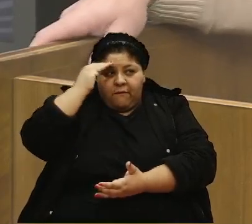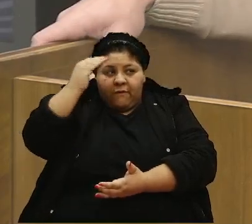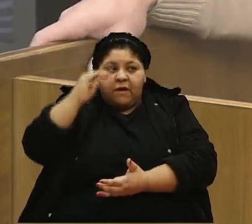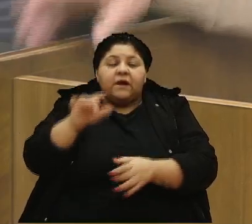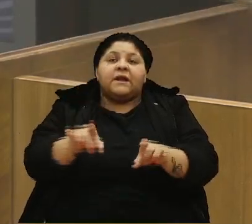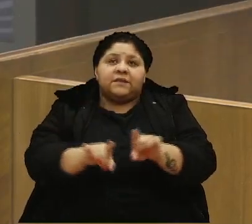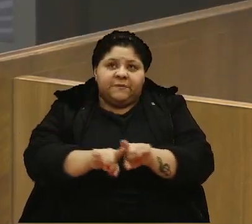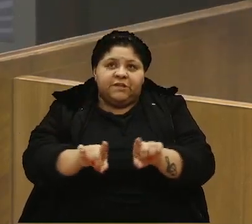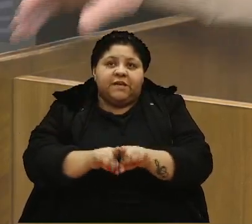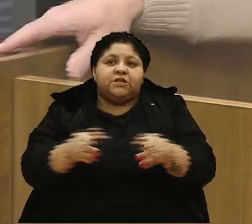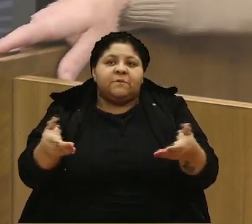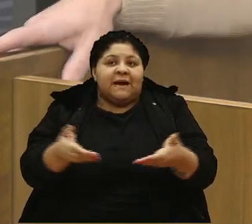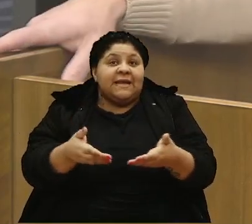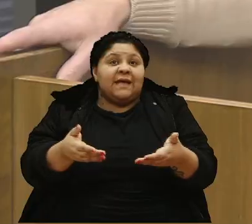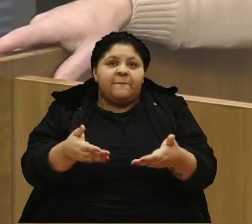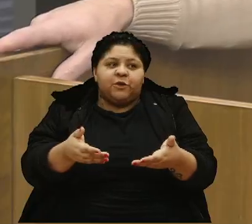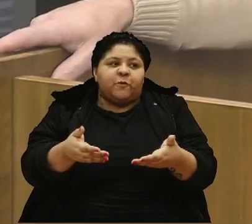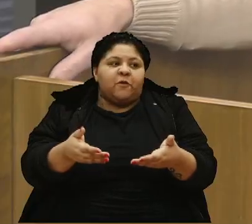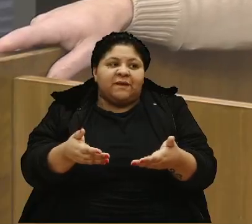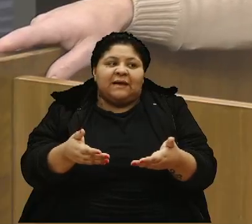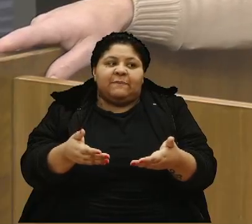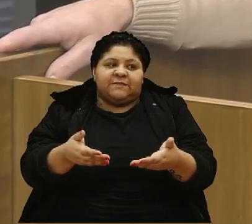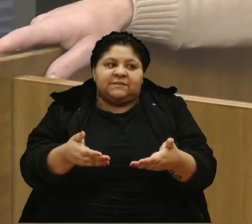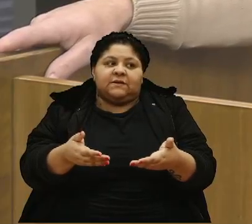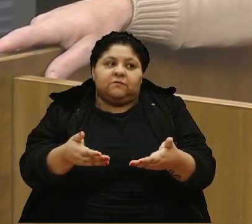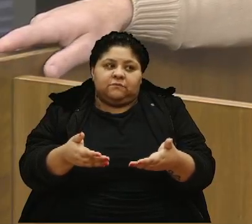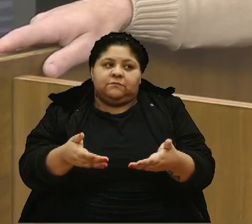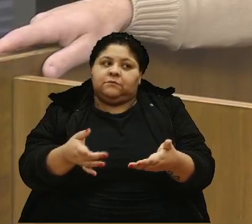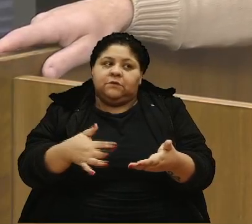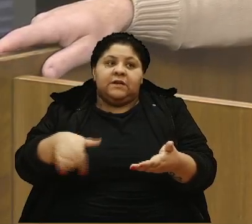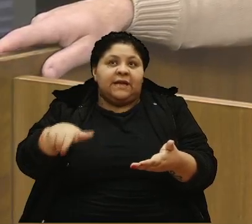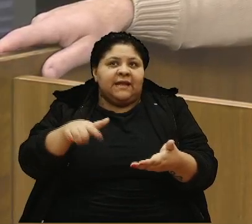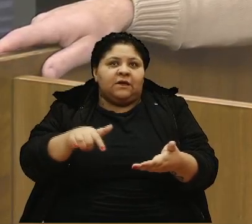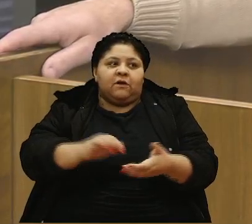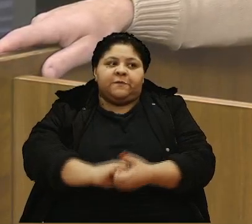as 2 vacinações, fazendo favor ali, que eu já passo essa parte.